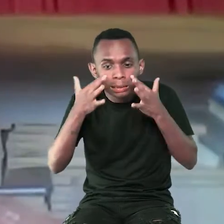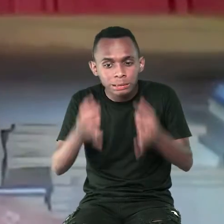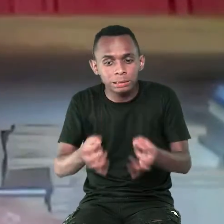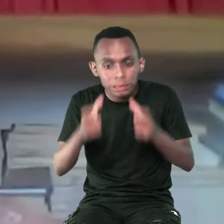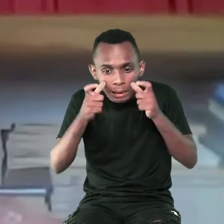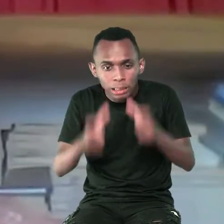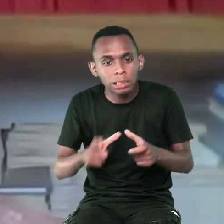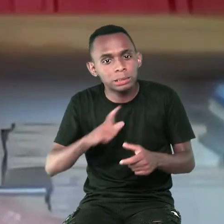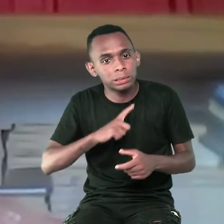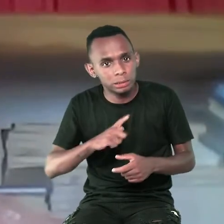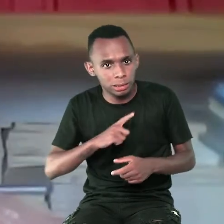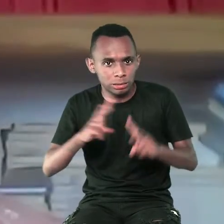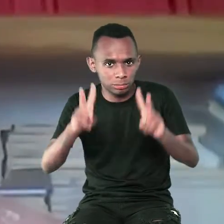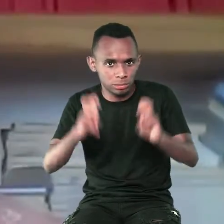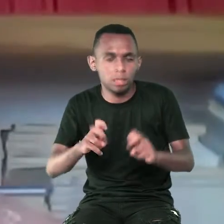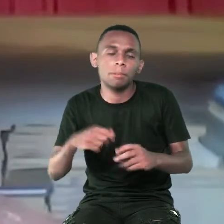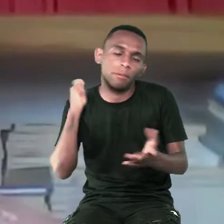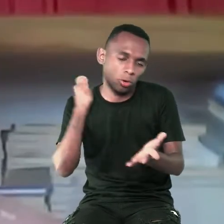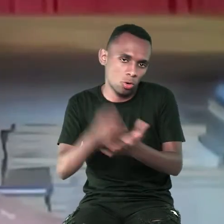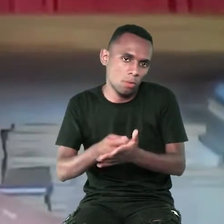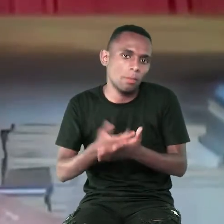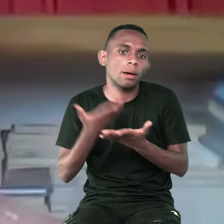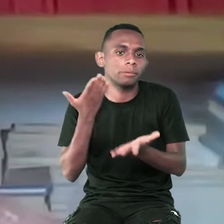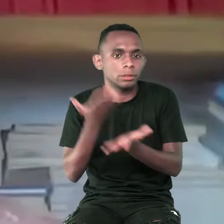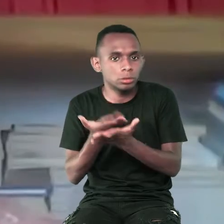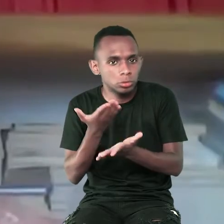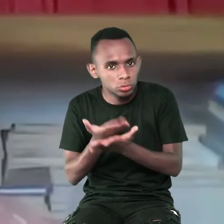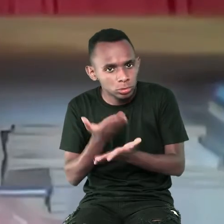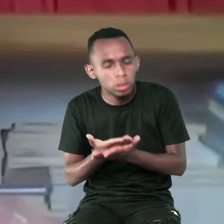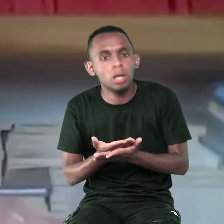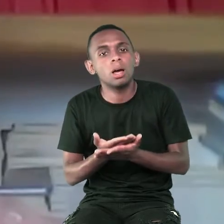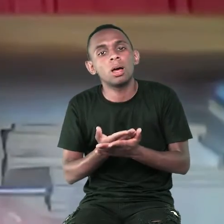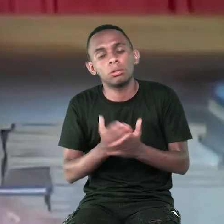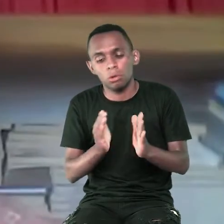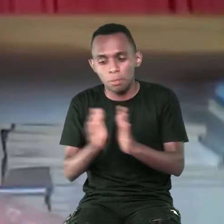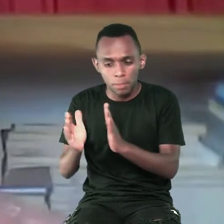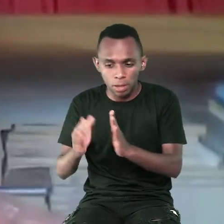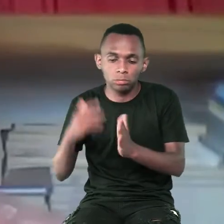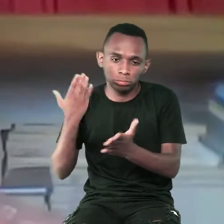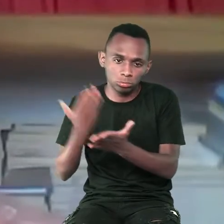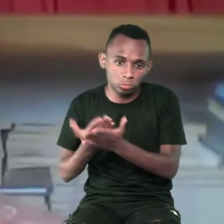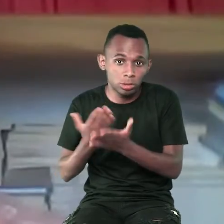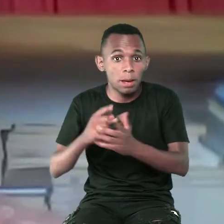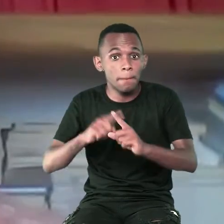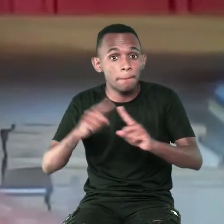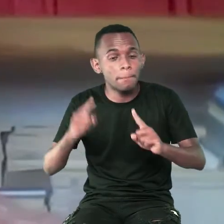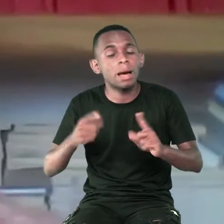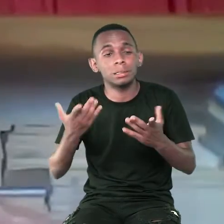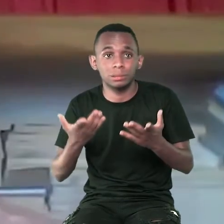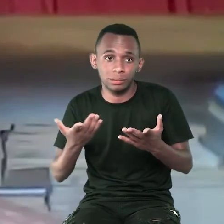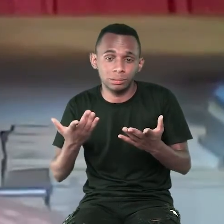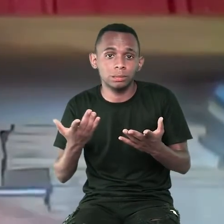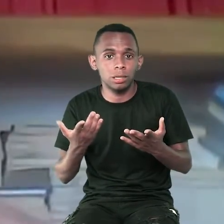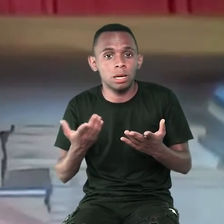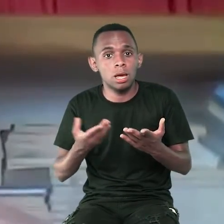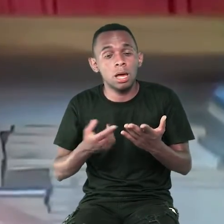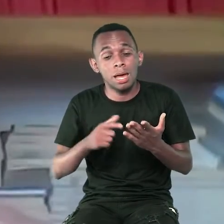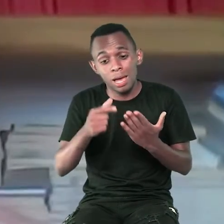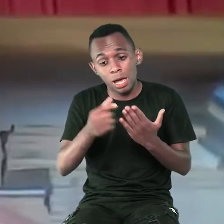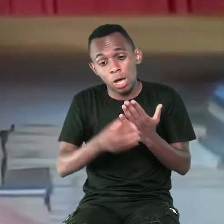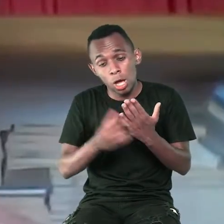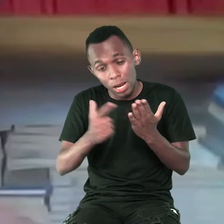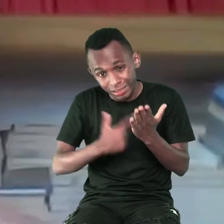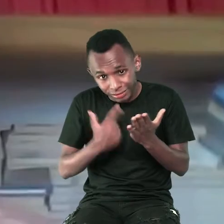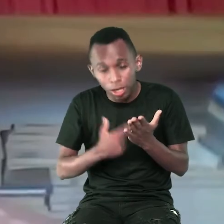aquele assunto. Aí ela vai comprar, ela vai estudar, né, ela vai tirar o tempo dela, vai estudar. Mas na literatura, a literatura, ela é